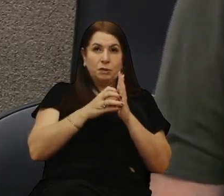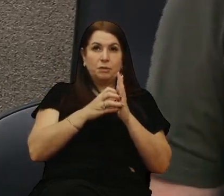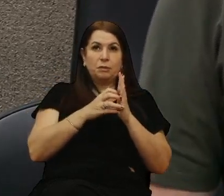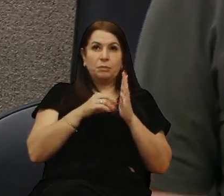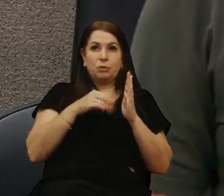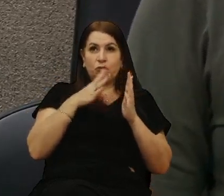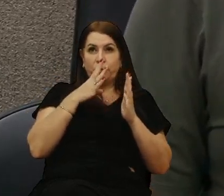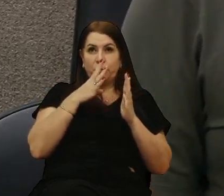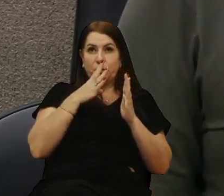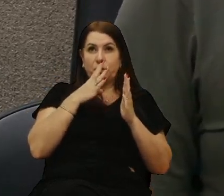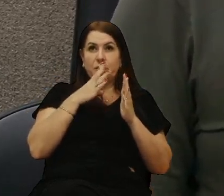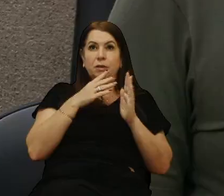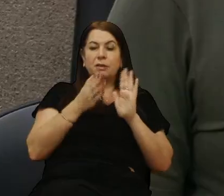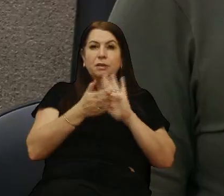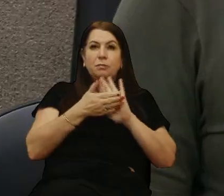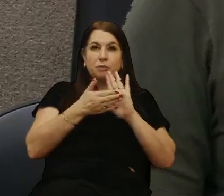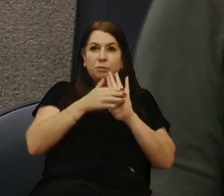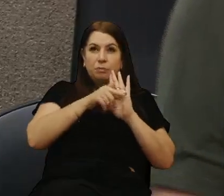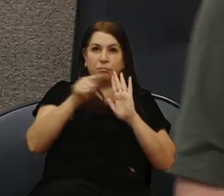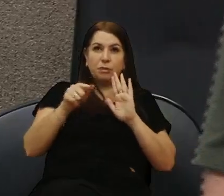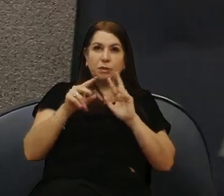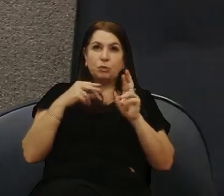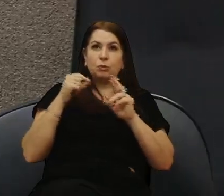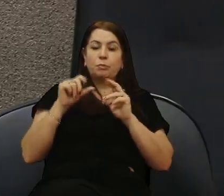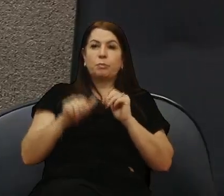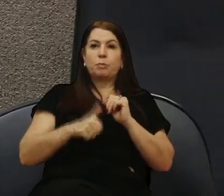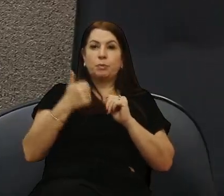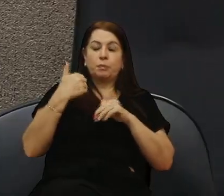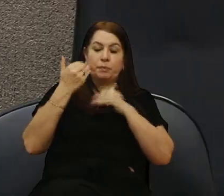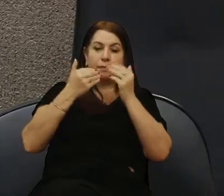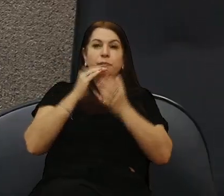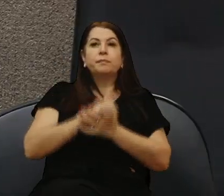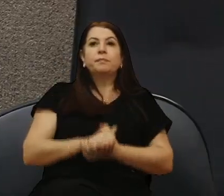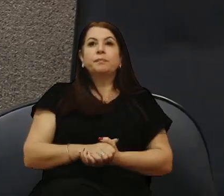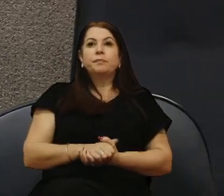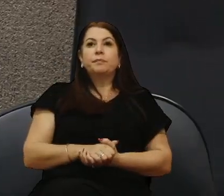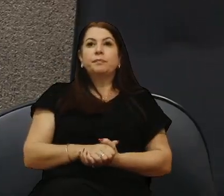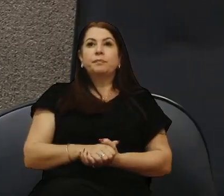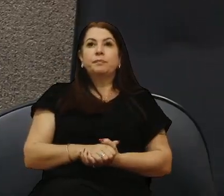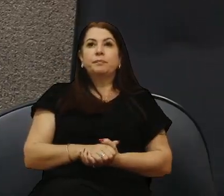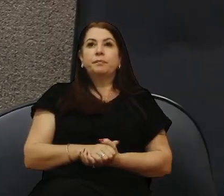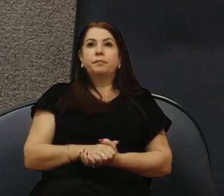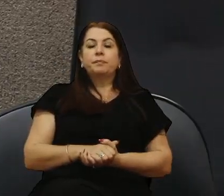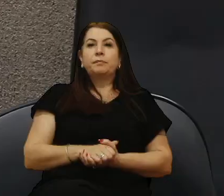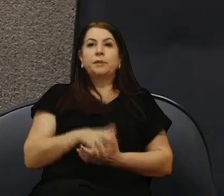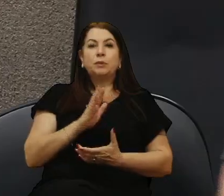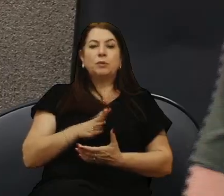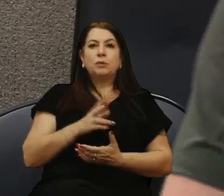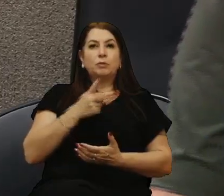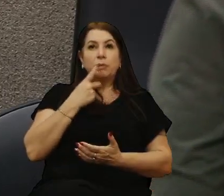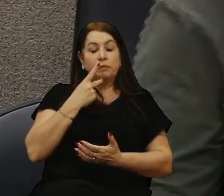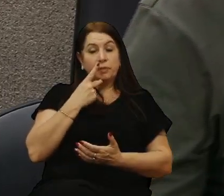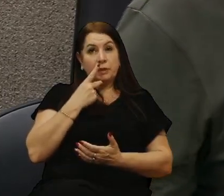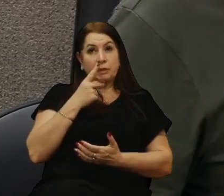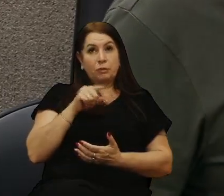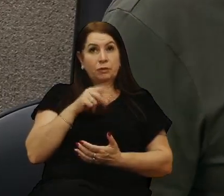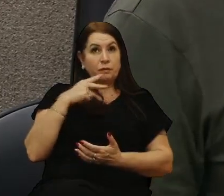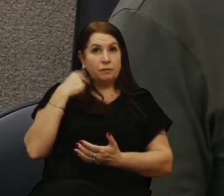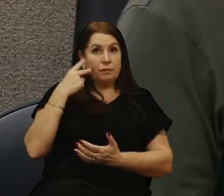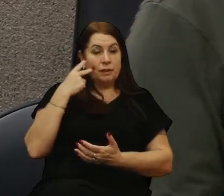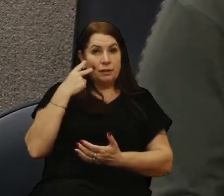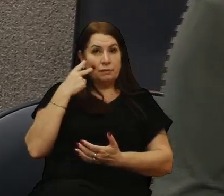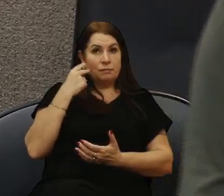que em relação a ser propositivo, em relação a melhorar e evoluir. Agora, eu não ia me pronunciar, mas quando eu vejo a